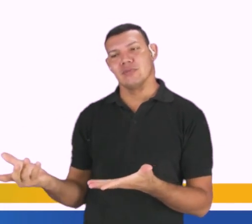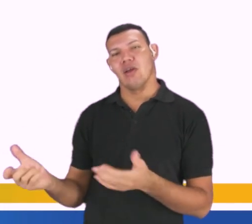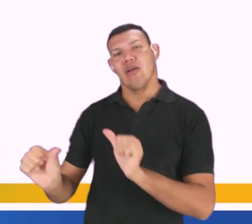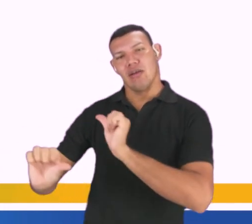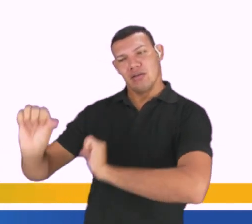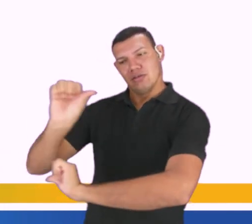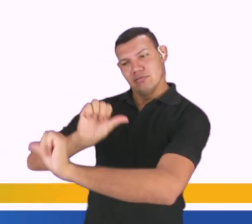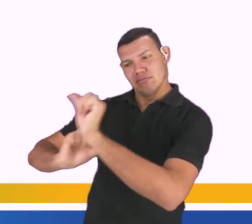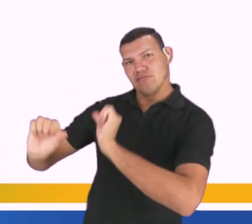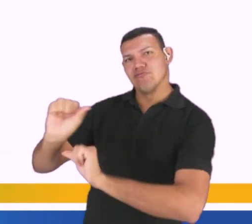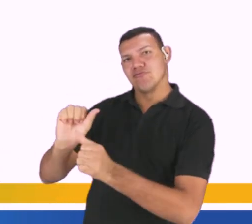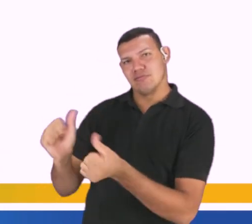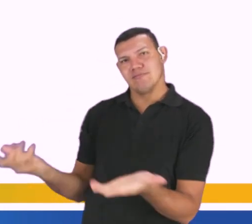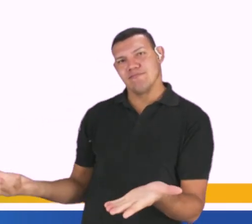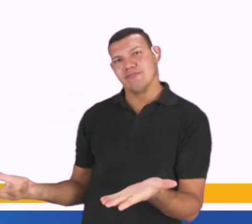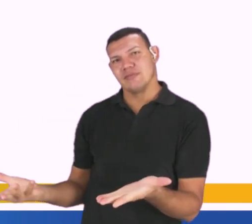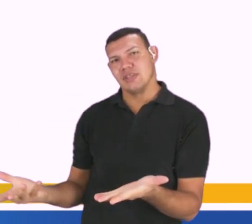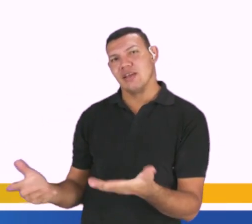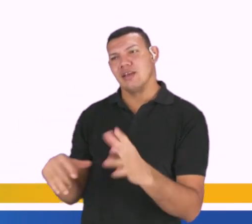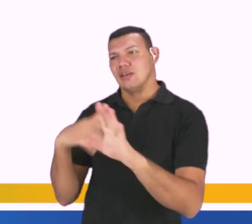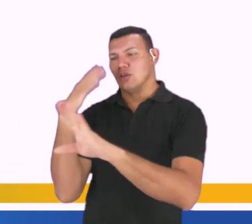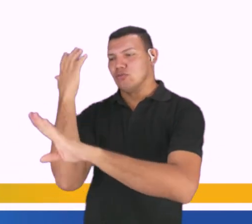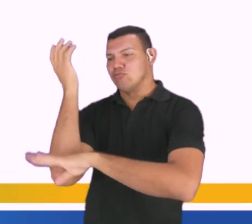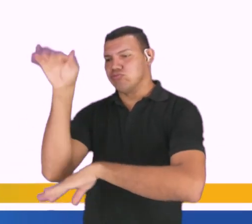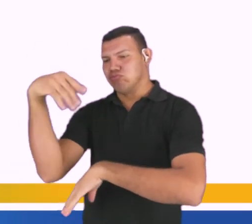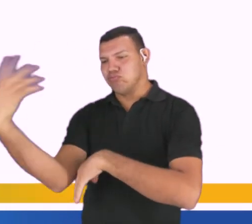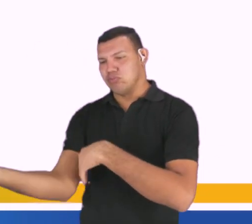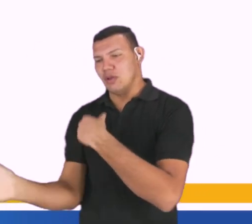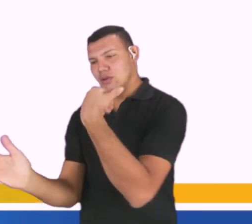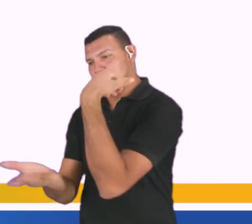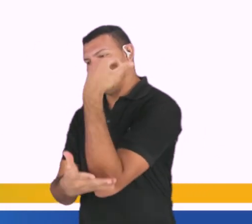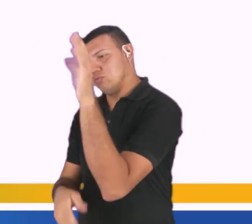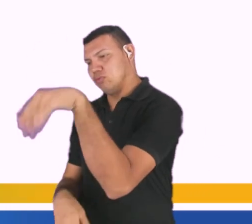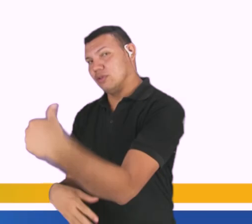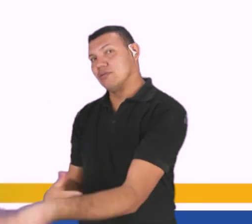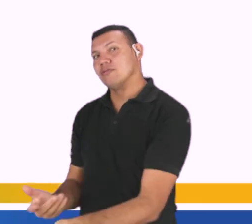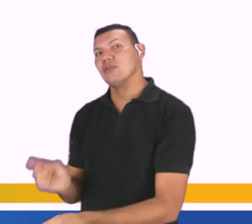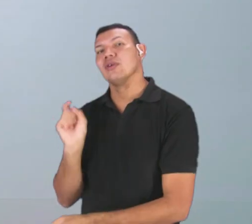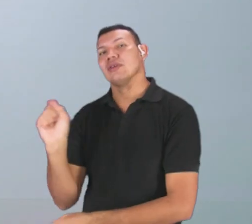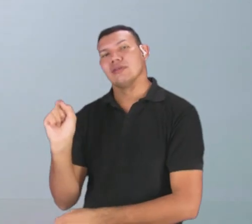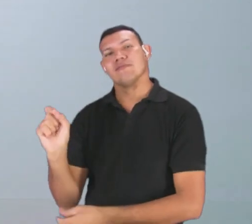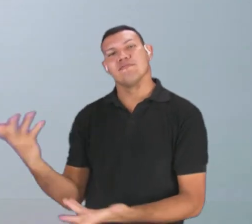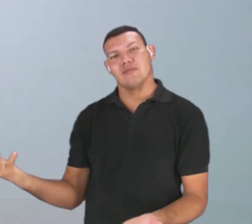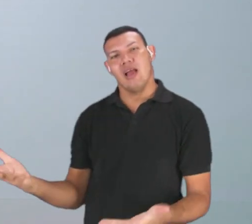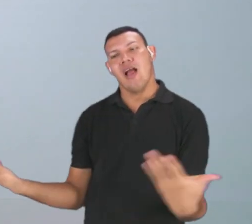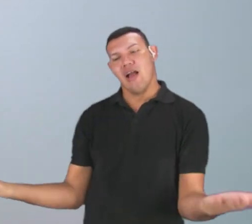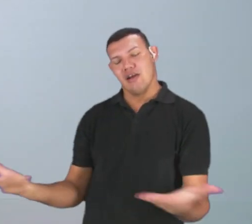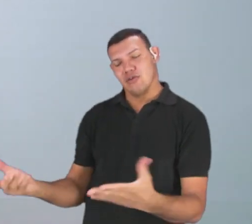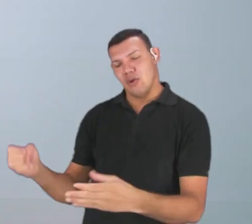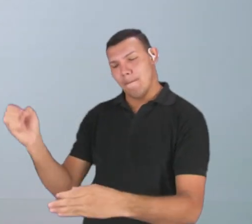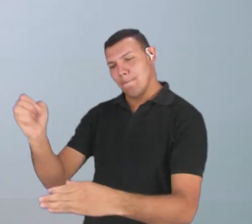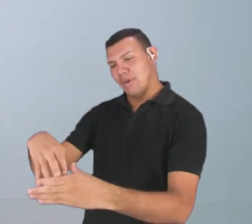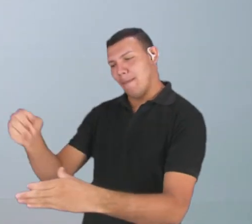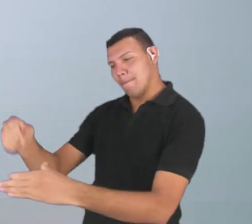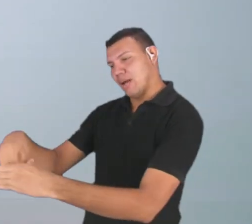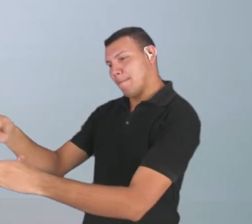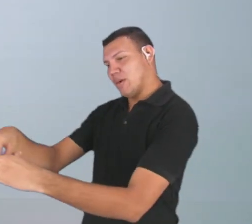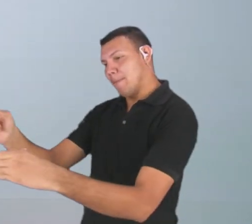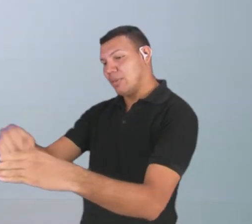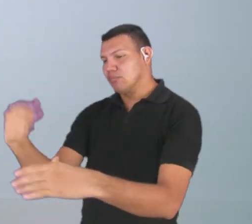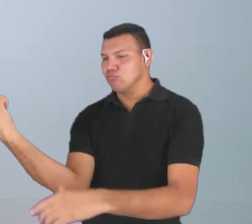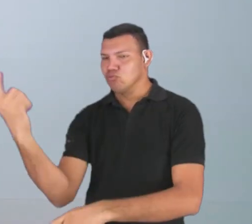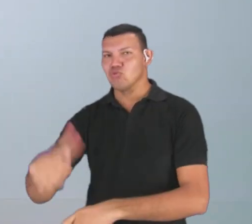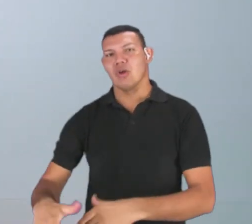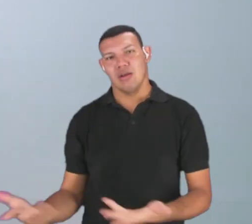inversa. Digamos que tem uma área que foi devastada e está ocorrendo uma espécie de reflorestamento. Então isso causa